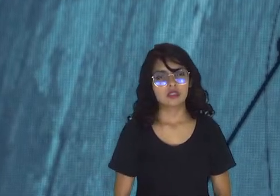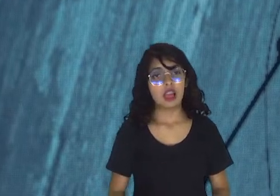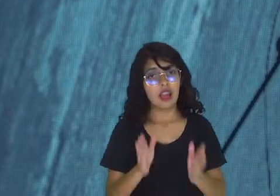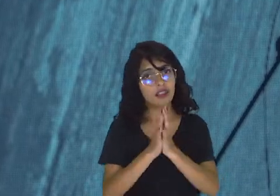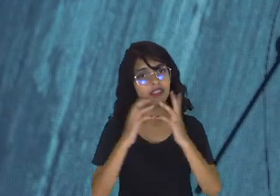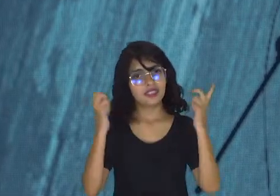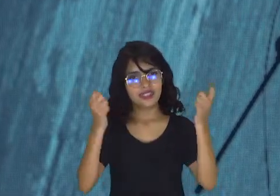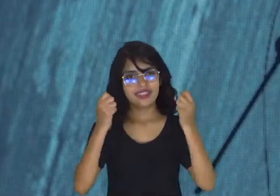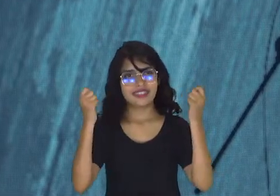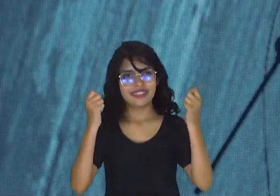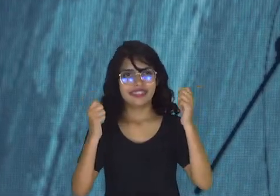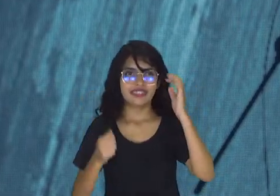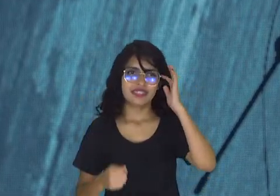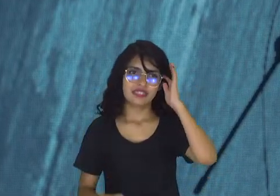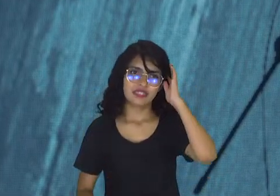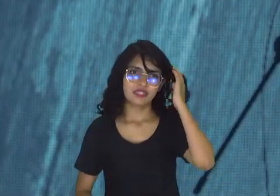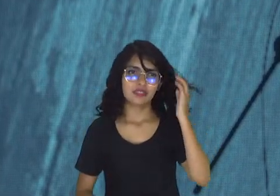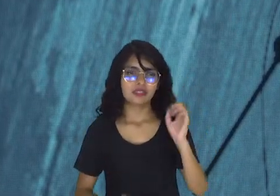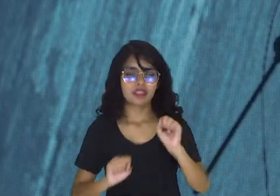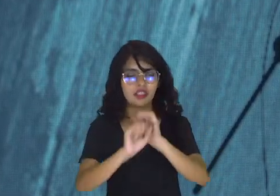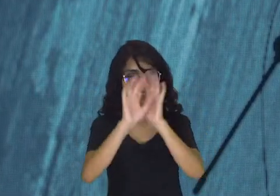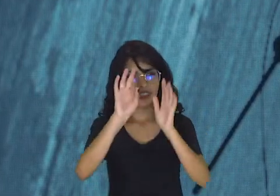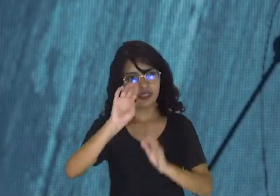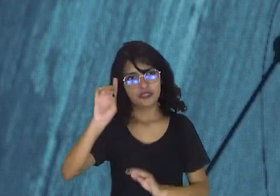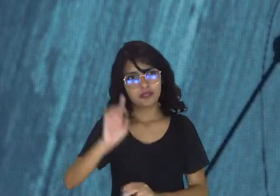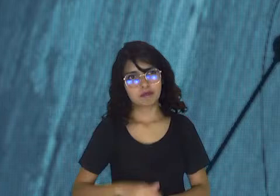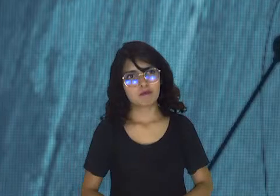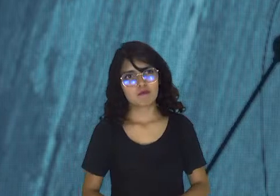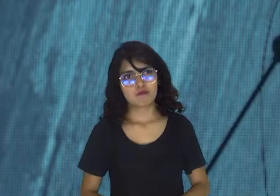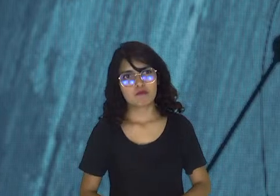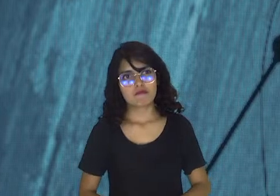Aleluia, glória a Deus.